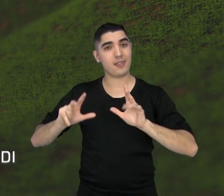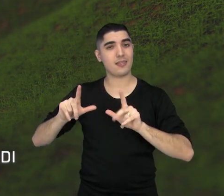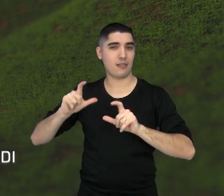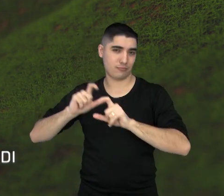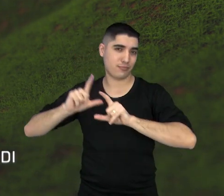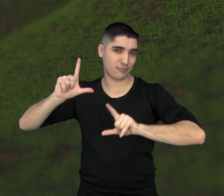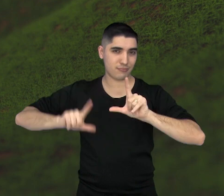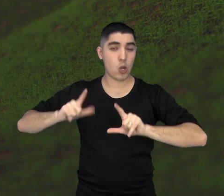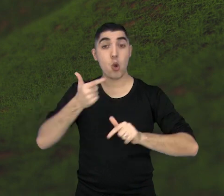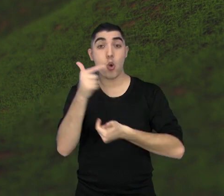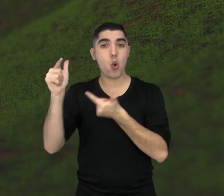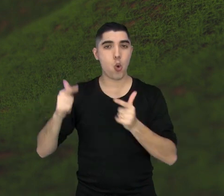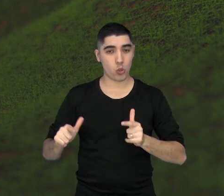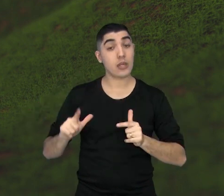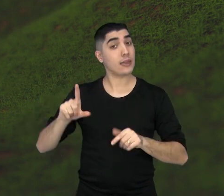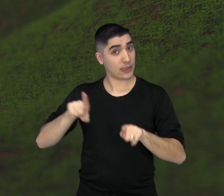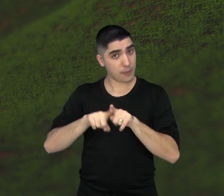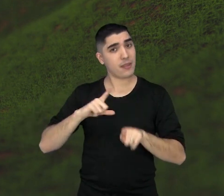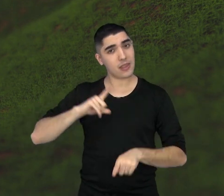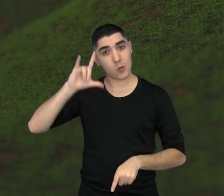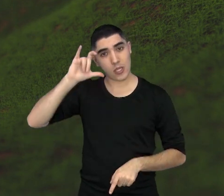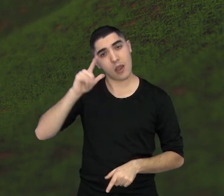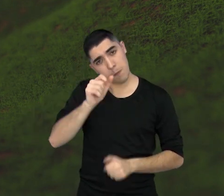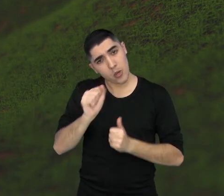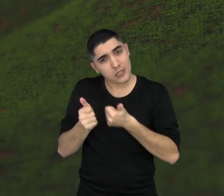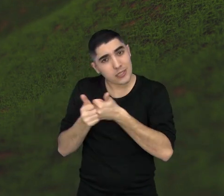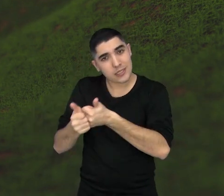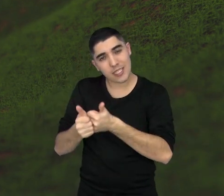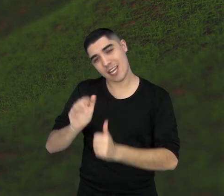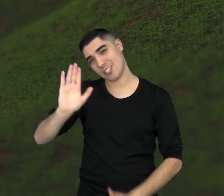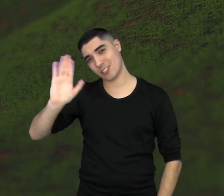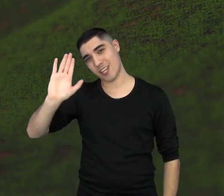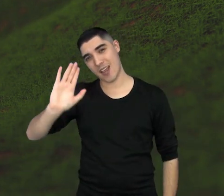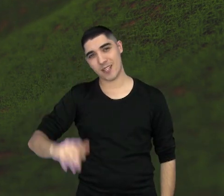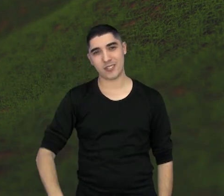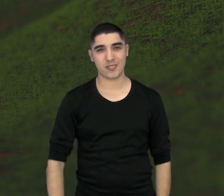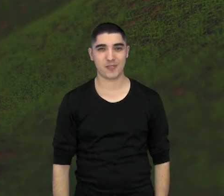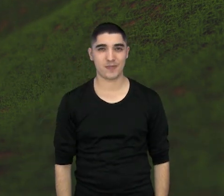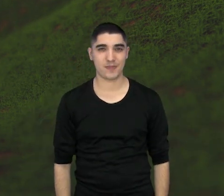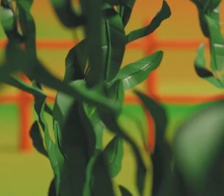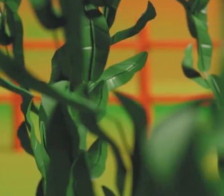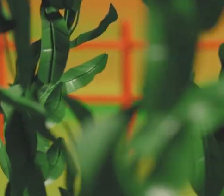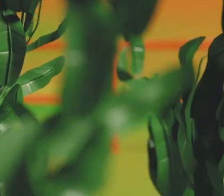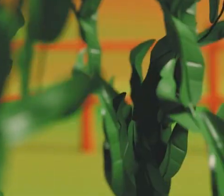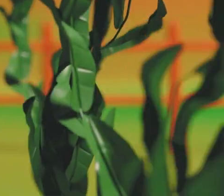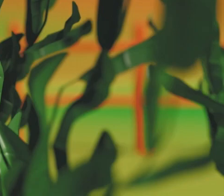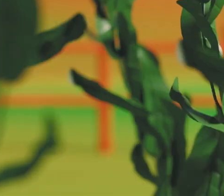Câmara. E a gente também está no Instagram. Segue a gente por lá. Até mais!